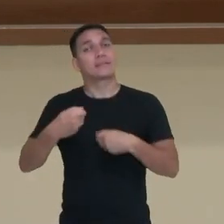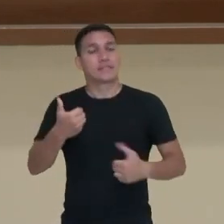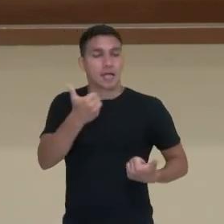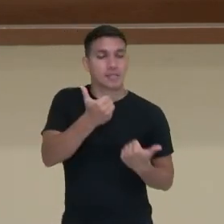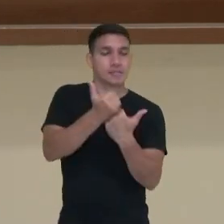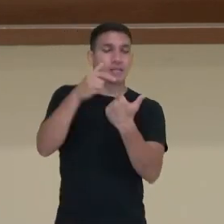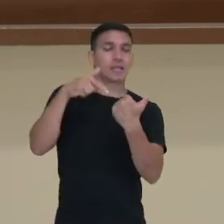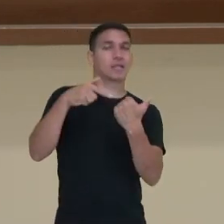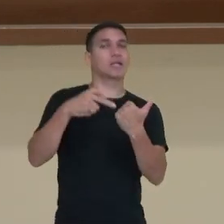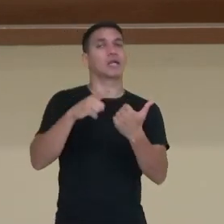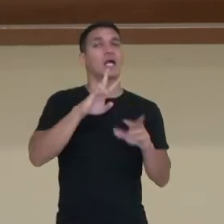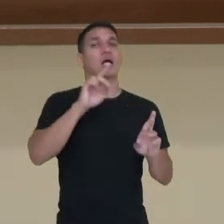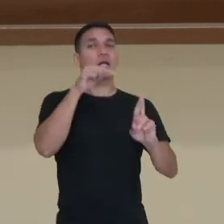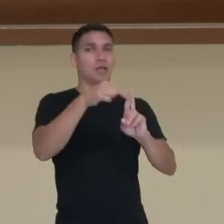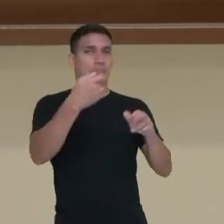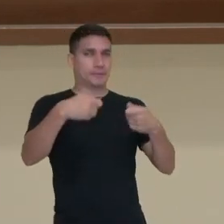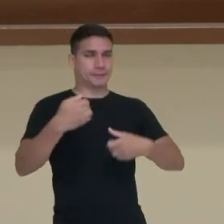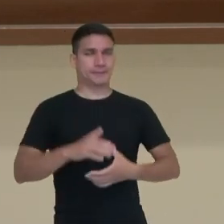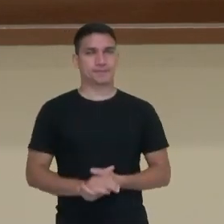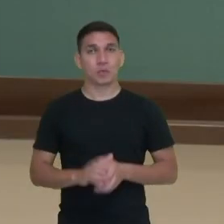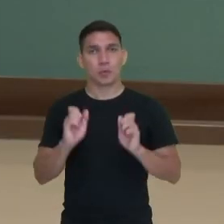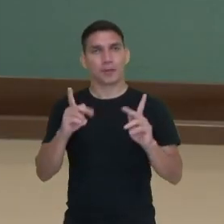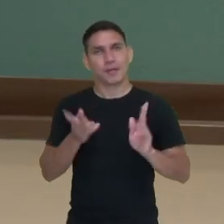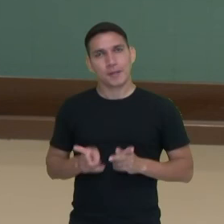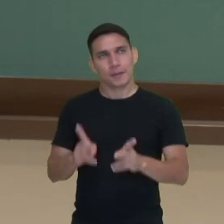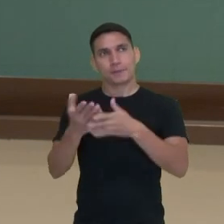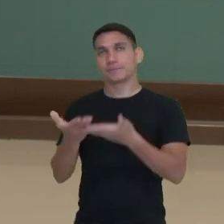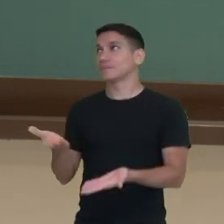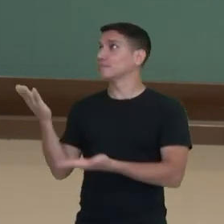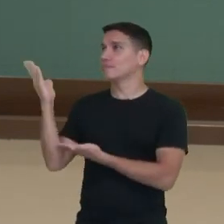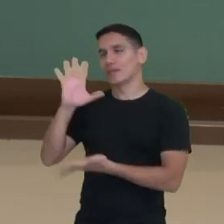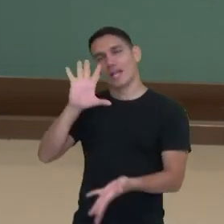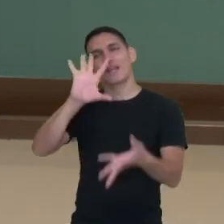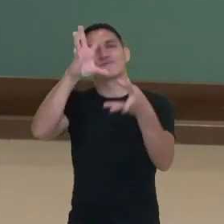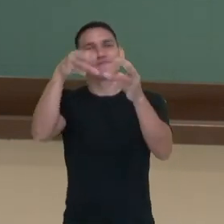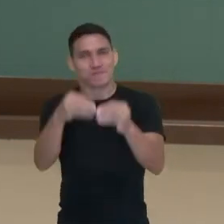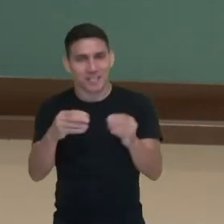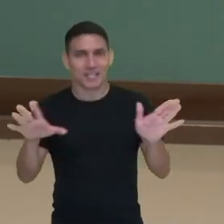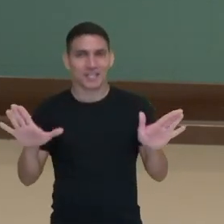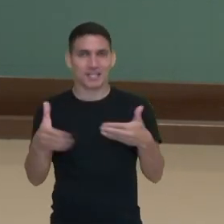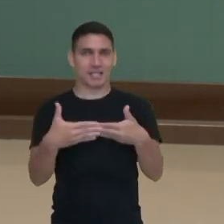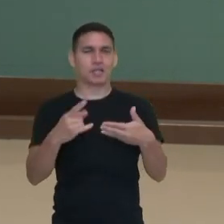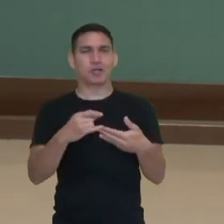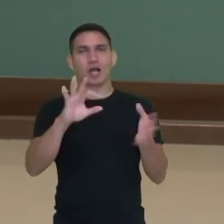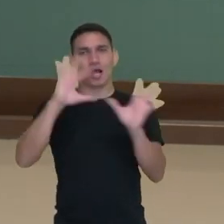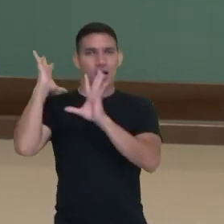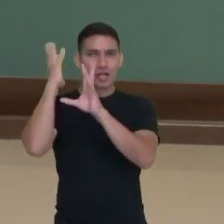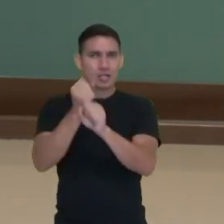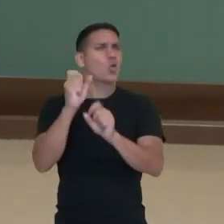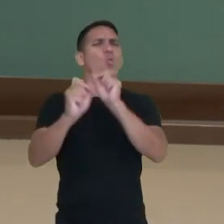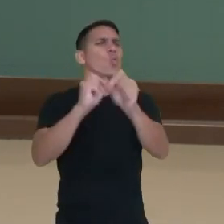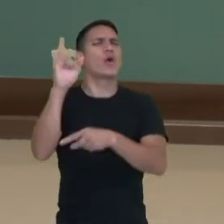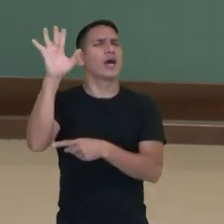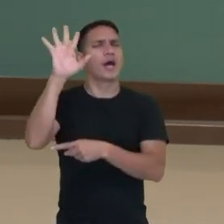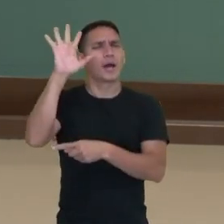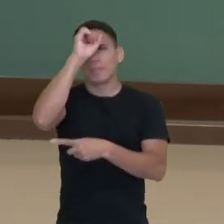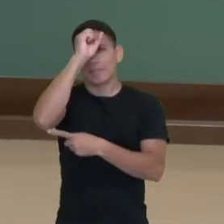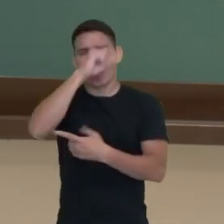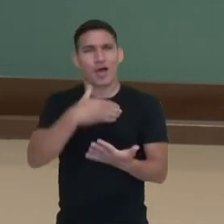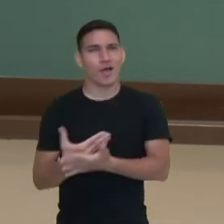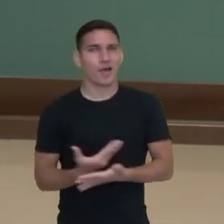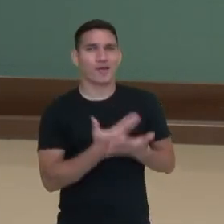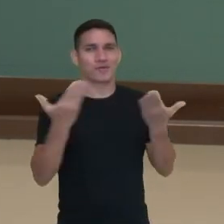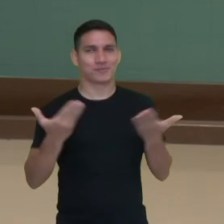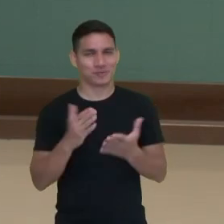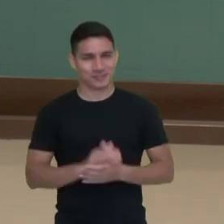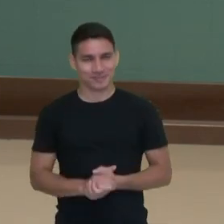fundamentada, ok? Vamos lá então, para encerrarmos essa nossa revisão, o que nós estudamos hoje? Então olha